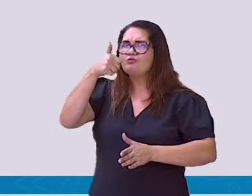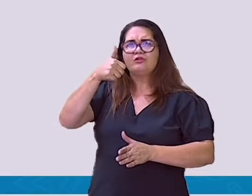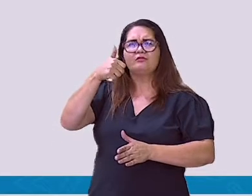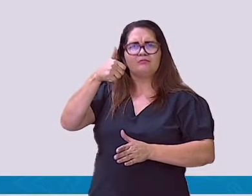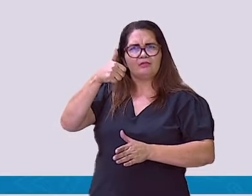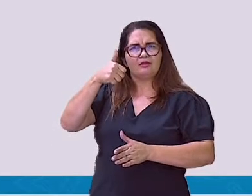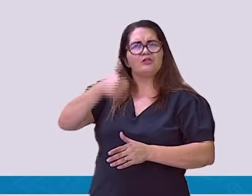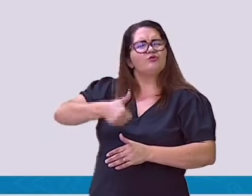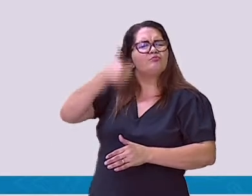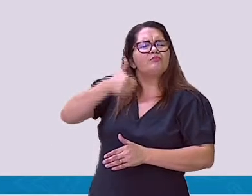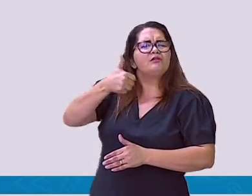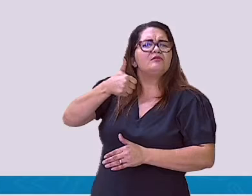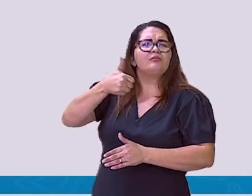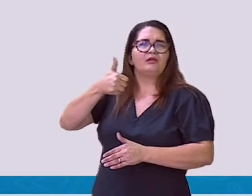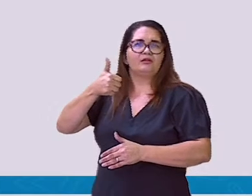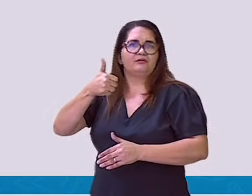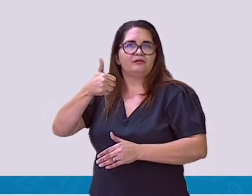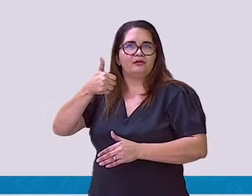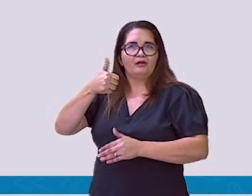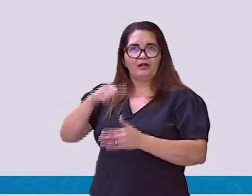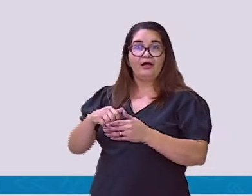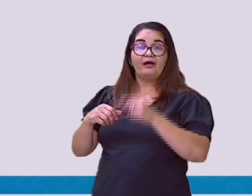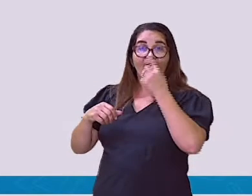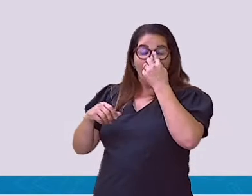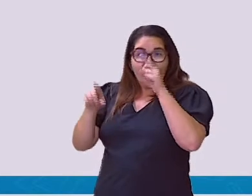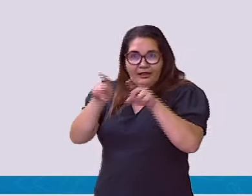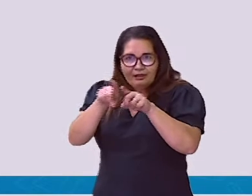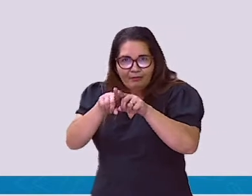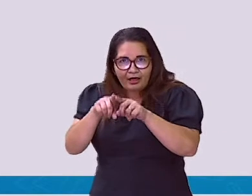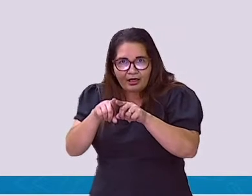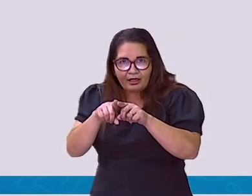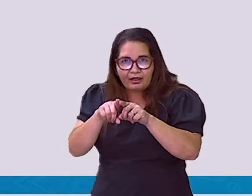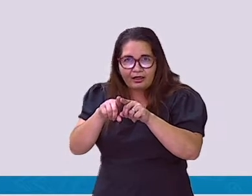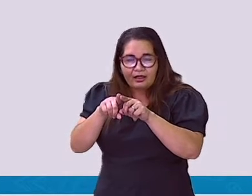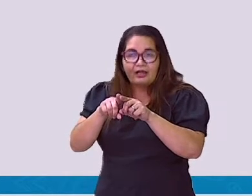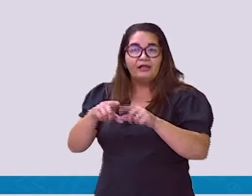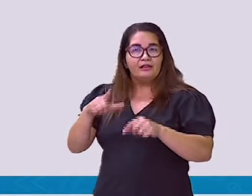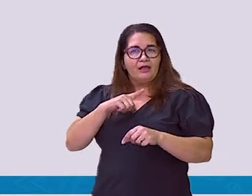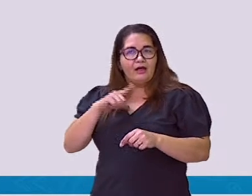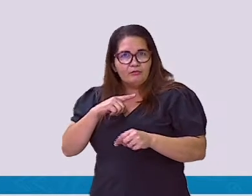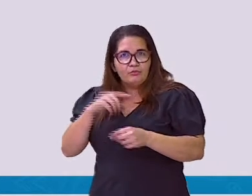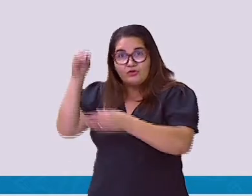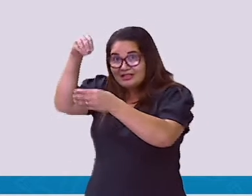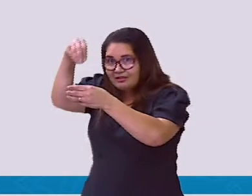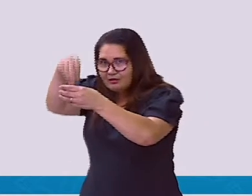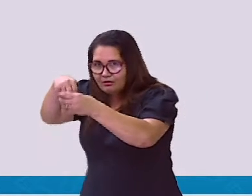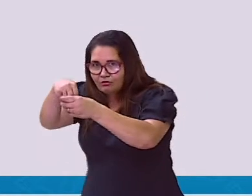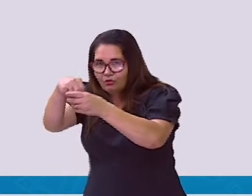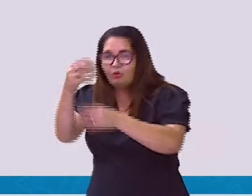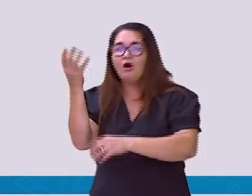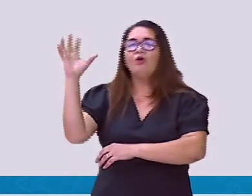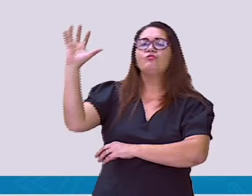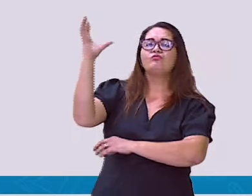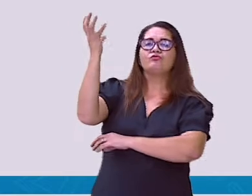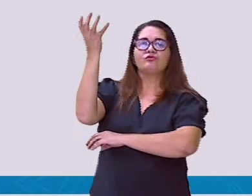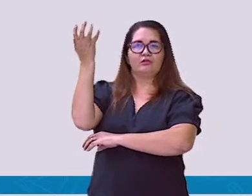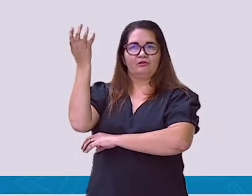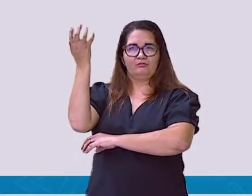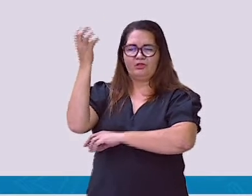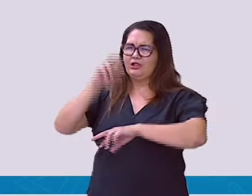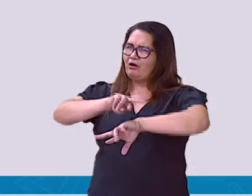climáticas. Vamos deixar esse aqui, vamos tentar usar essa caneta aqui dessa vez.